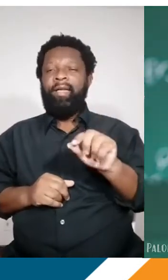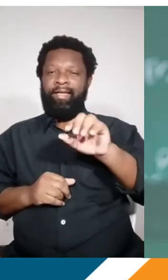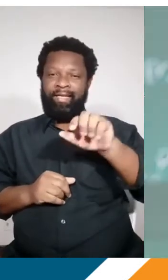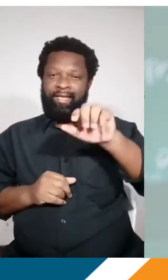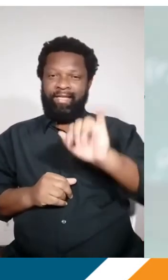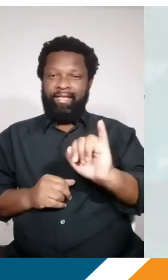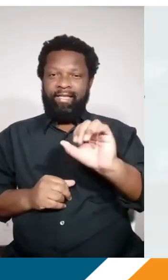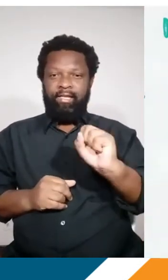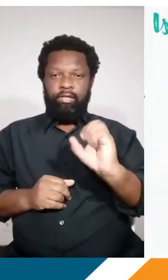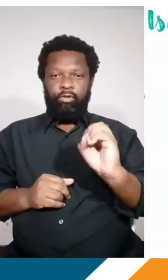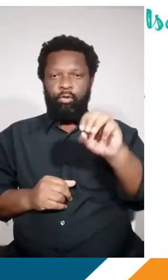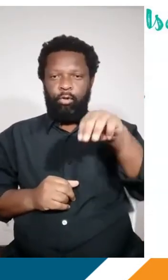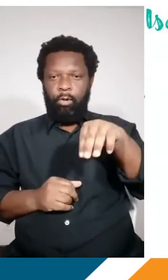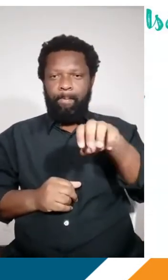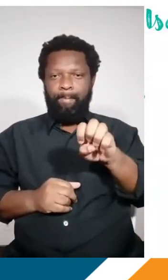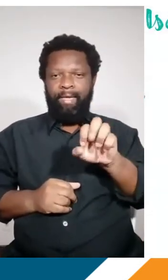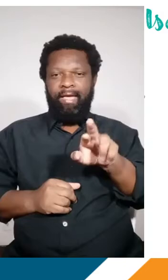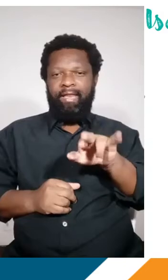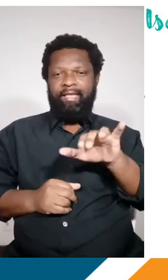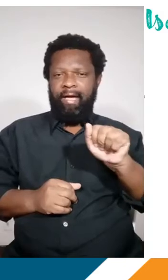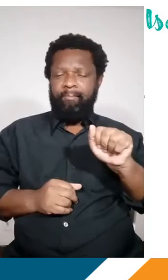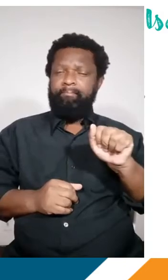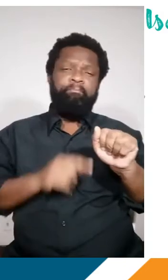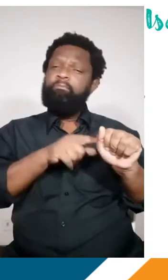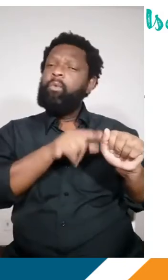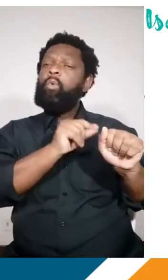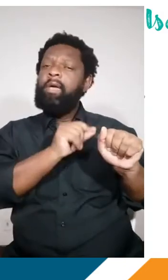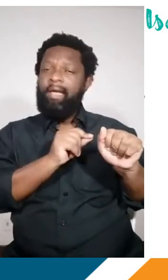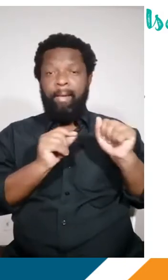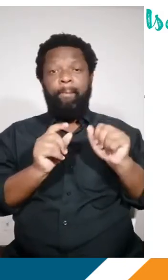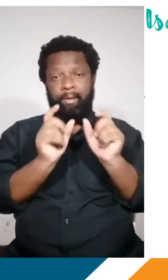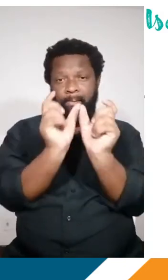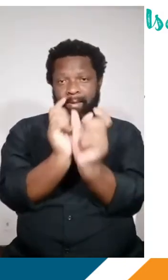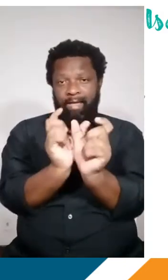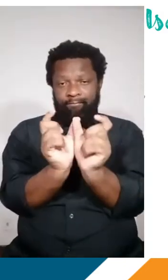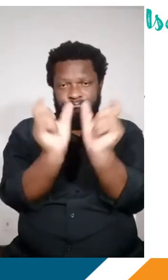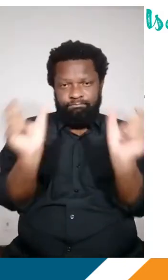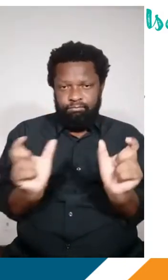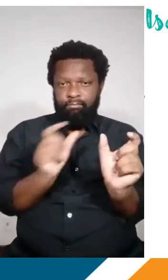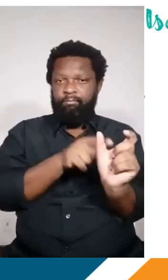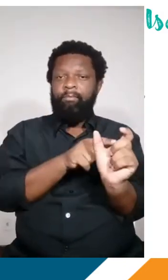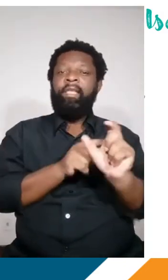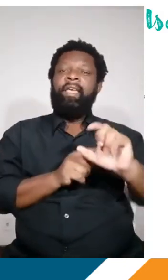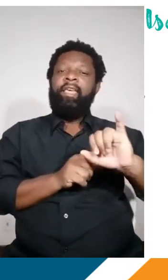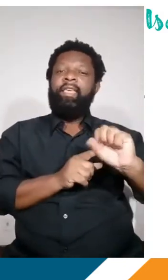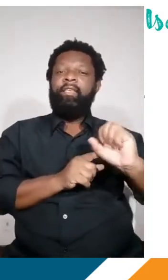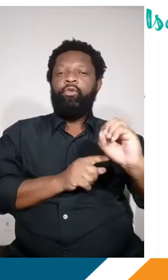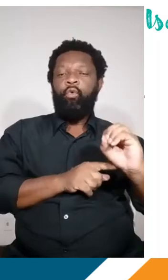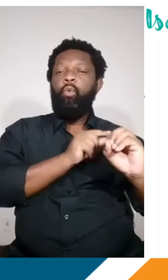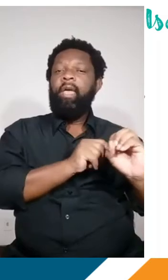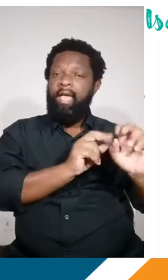Bom, primeiro o que quer dizer essa palavra? Se eu divido aí o iso e o meria, iso quer me dizer igual